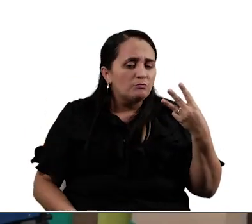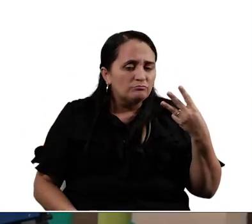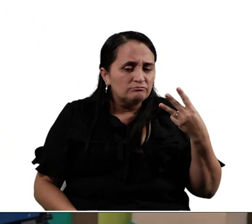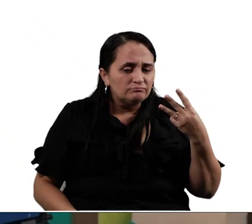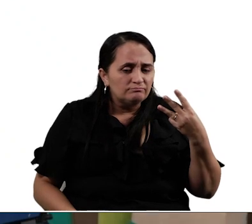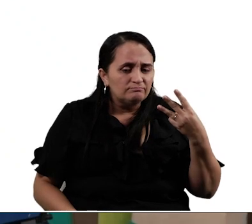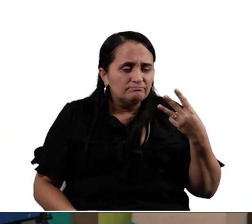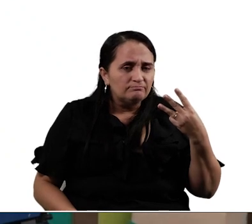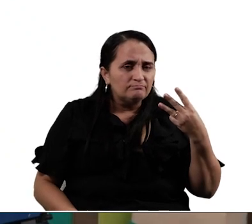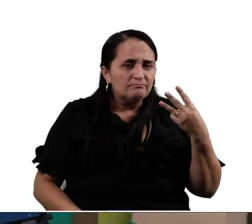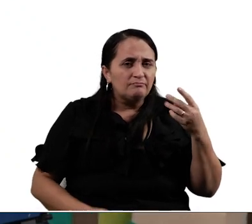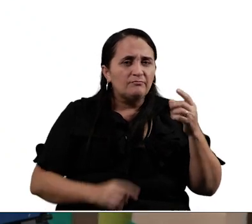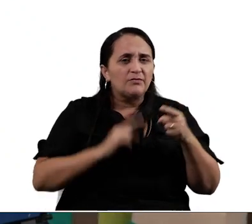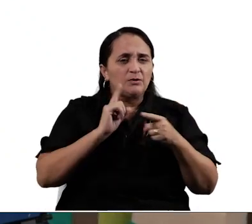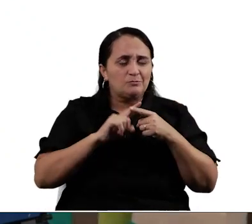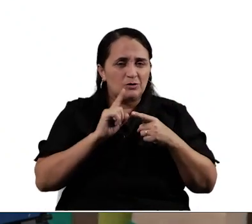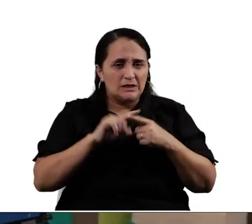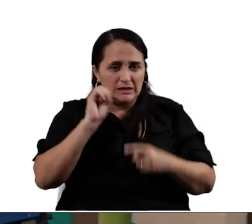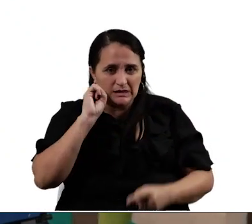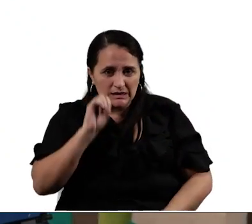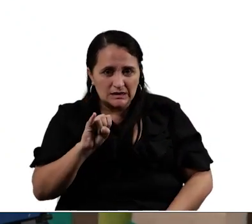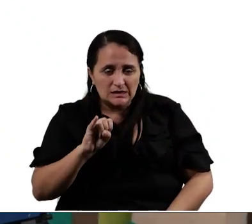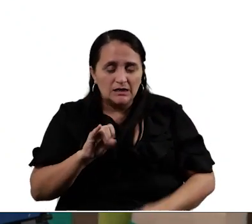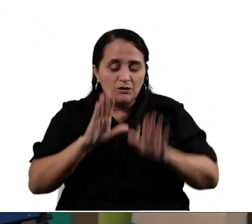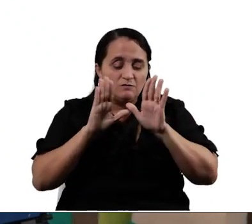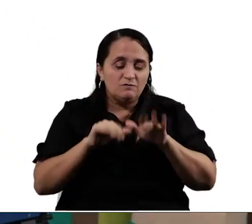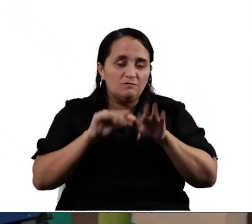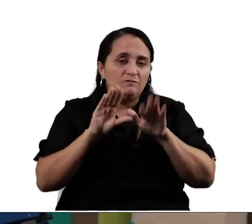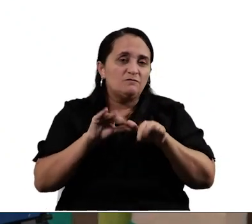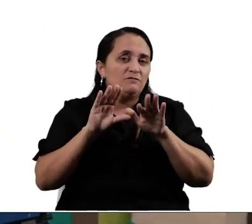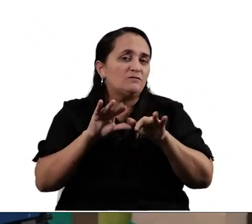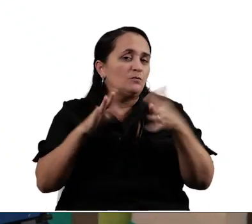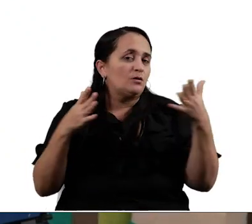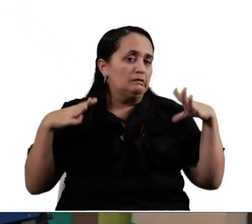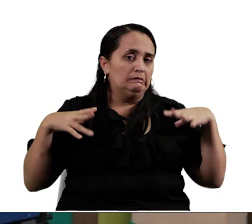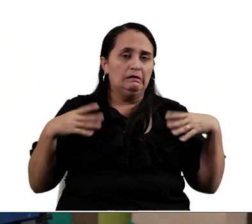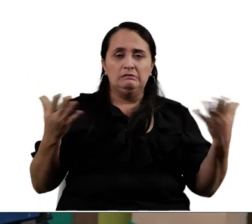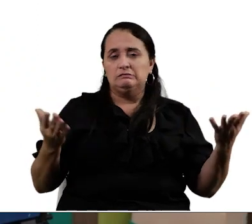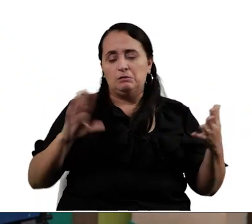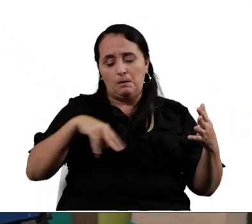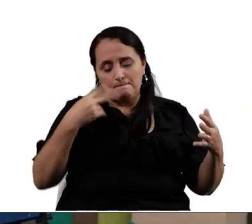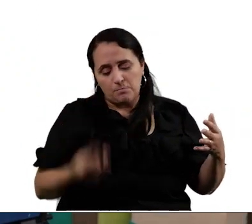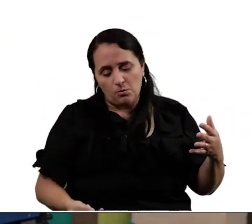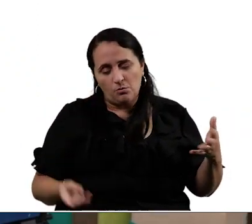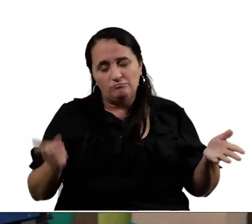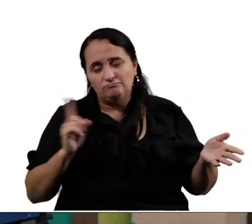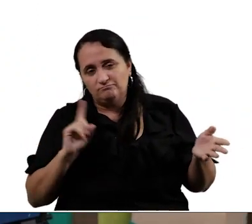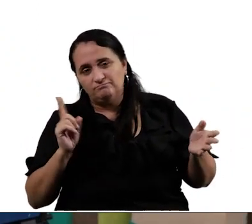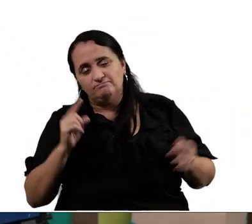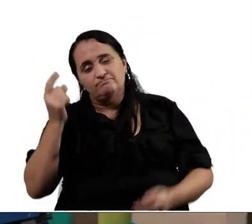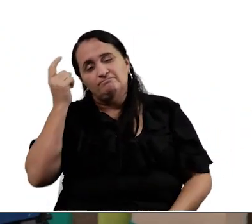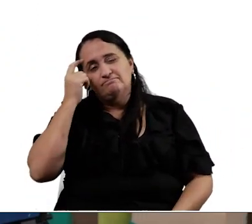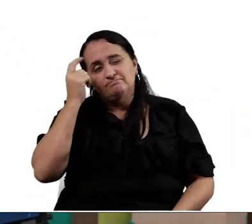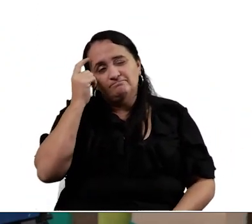Se ele voasse, ele não teria, né, caído no chão. Então, eu acho que a resposta